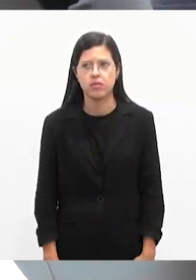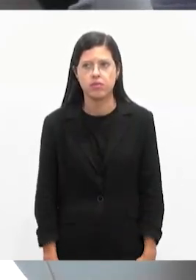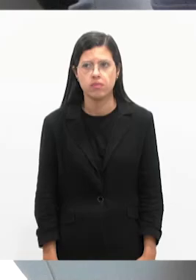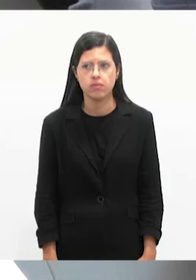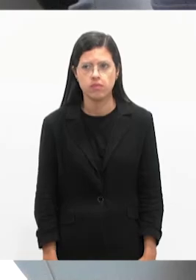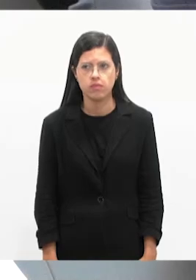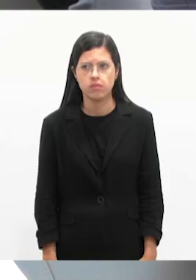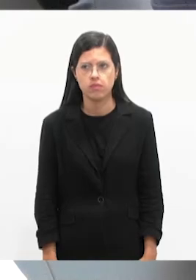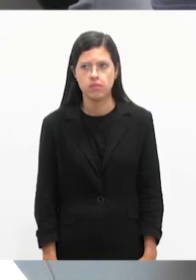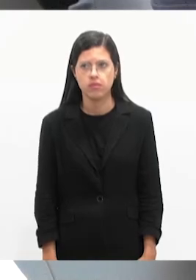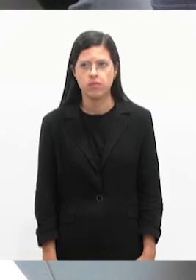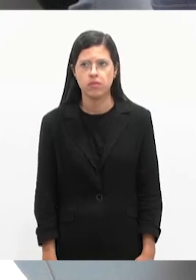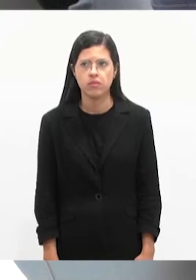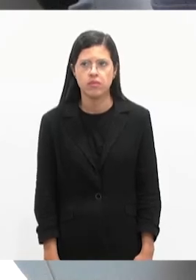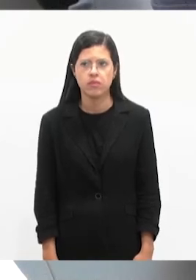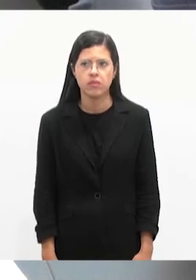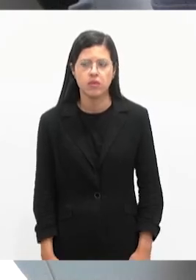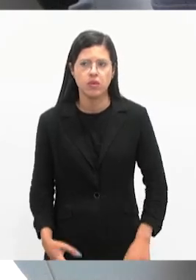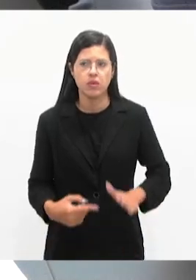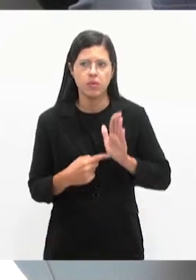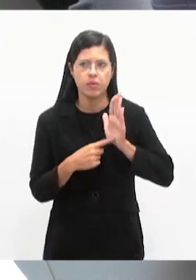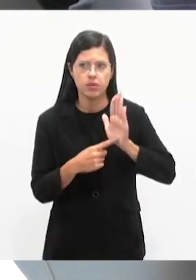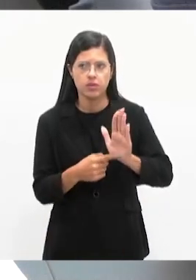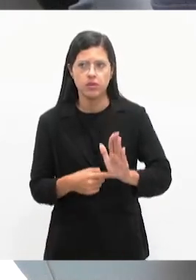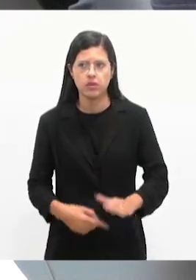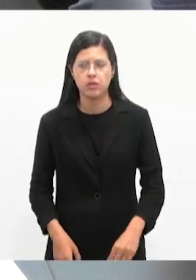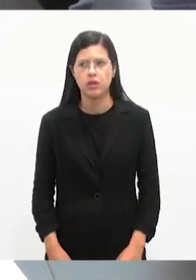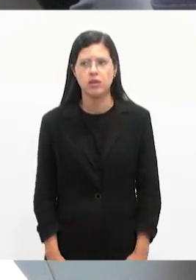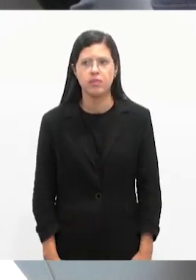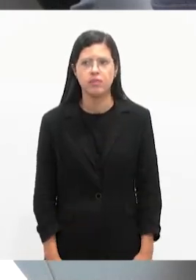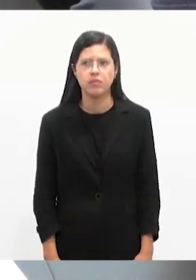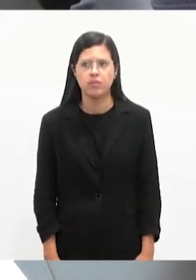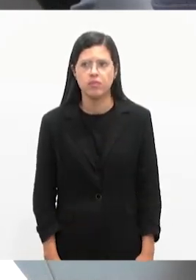Mas está disponibilizado também as emendas?